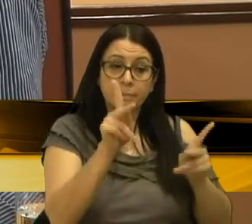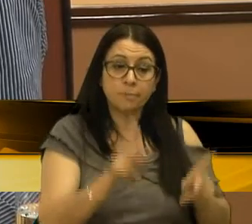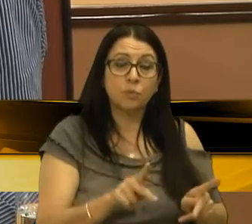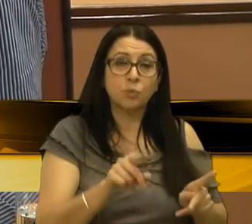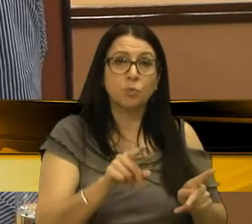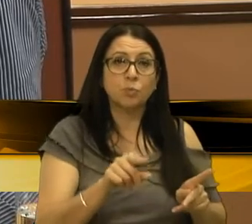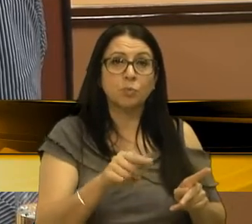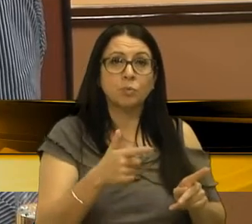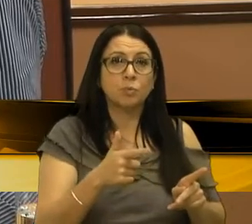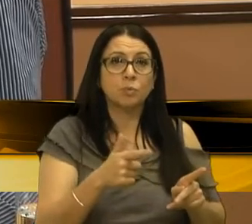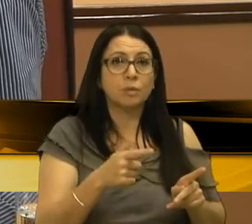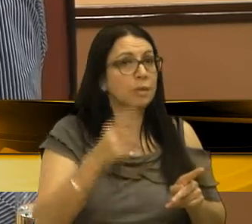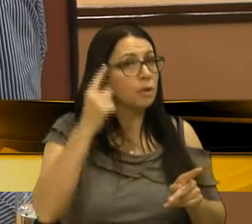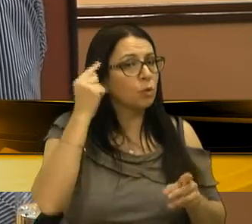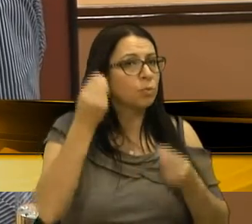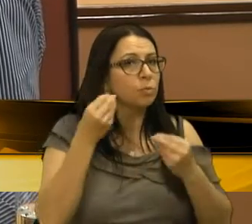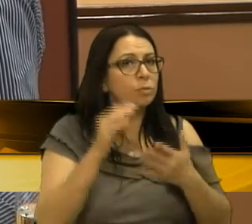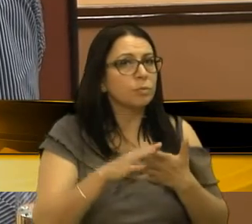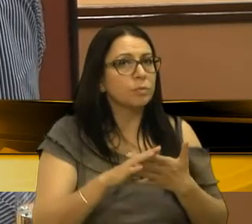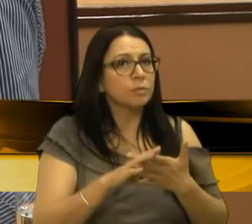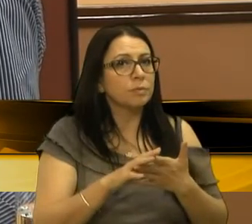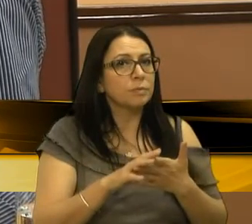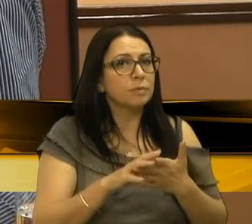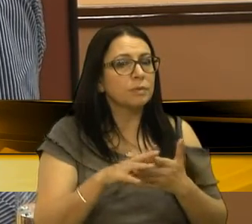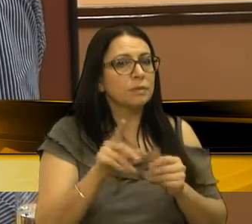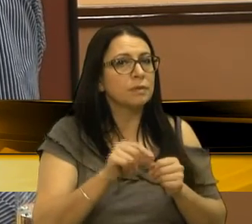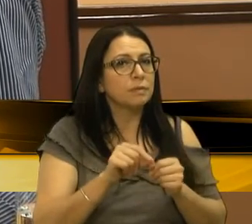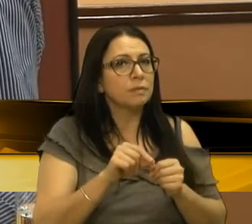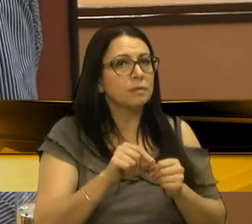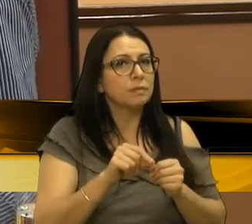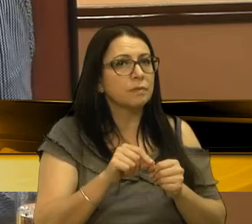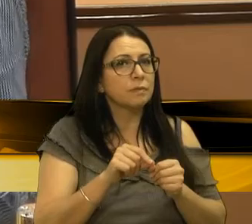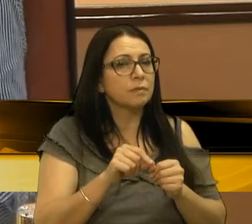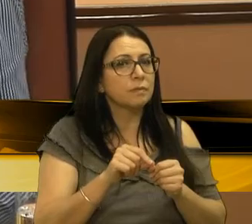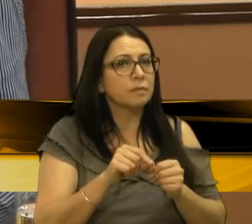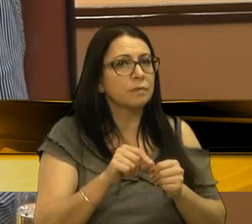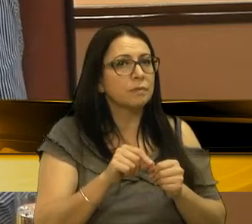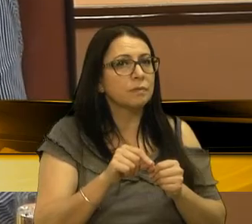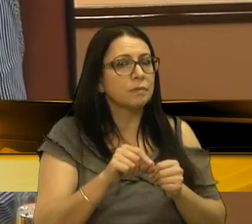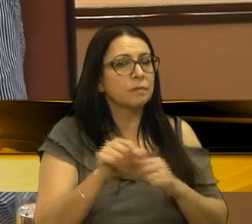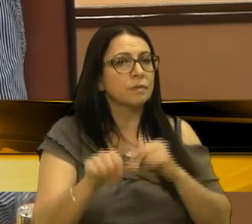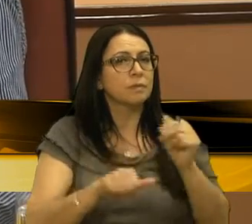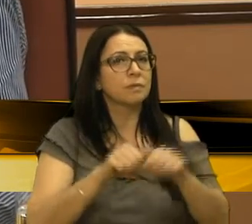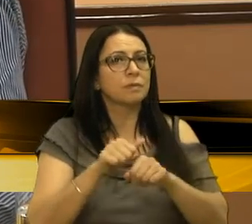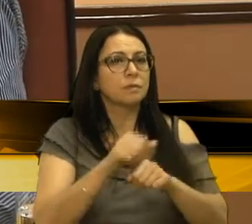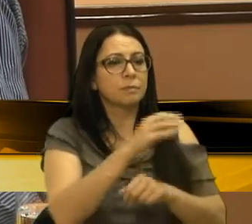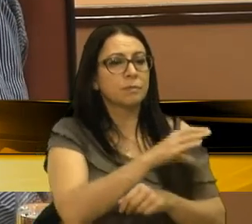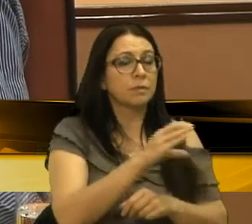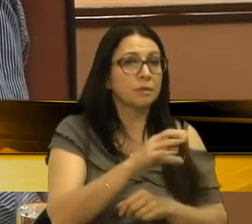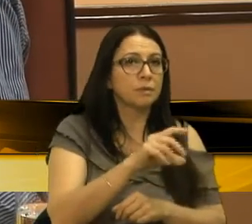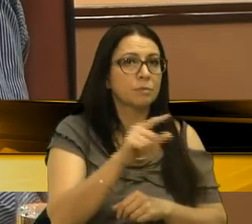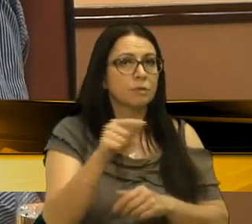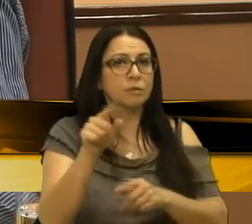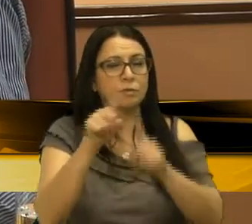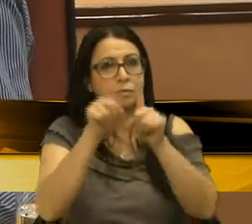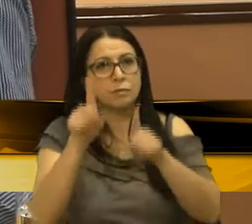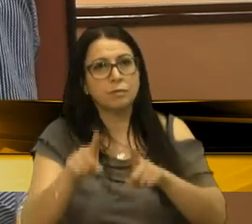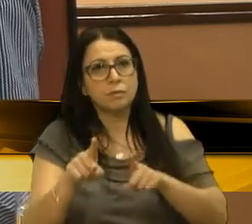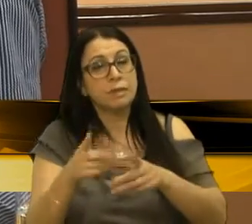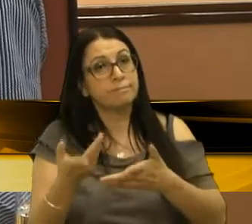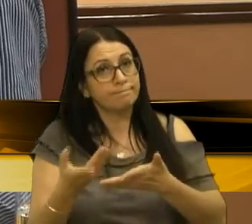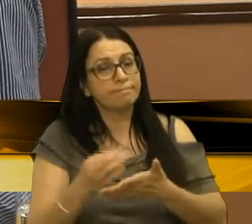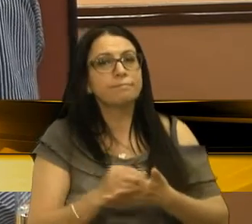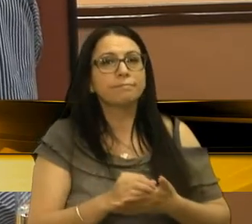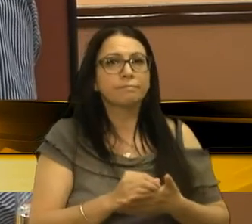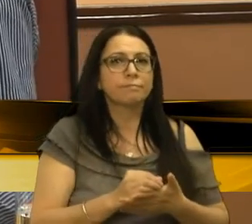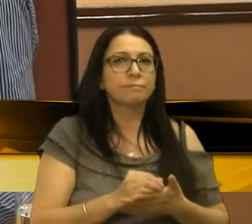não têm noção do que se está fazendo aí pela troca, né, de CC por funcionários, né? Então você